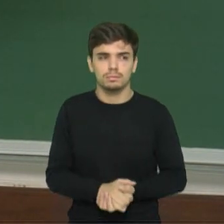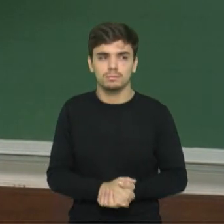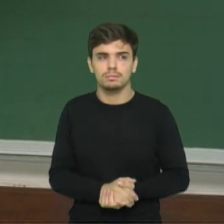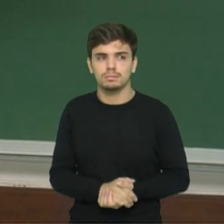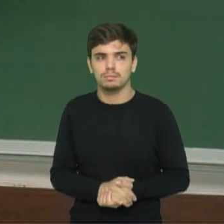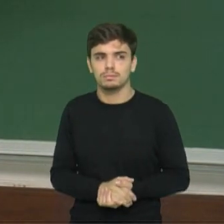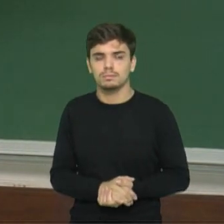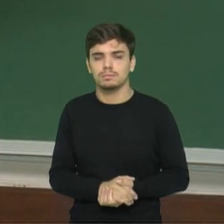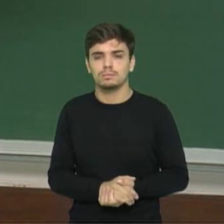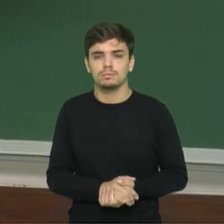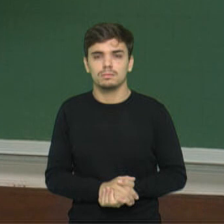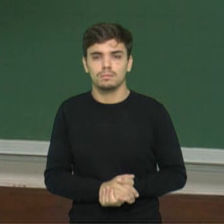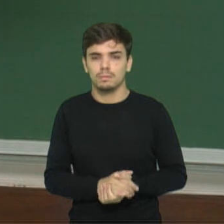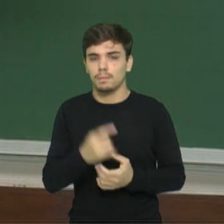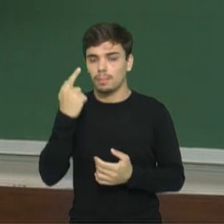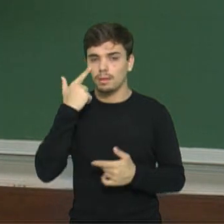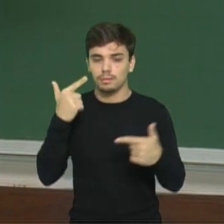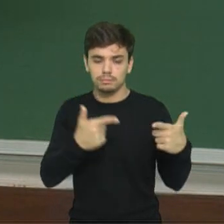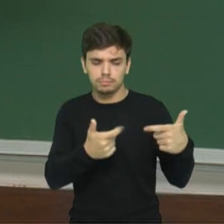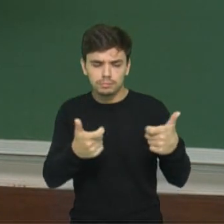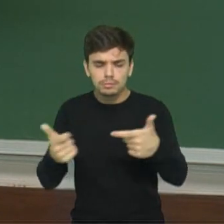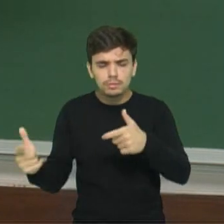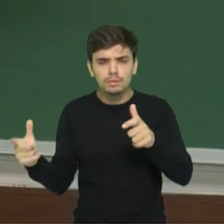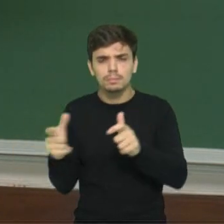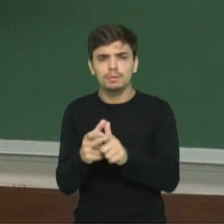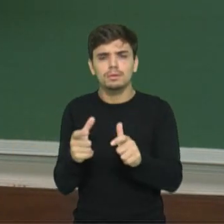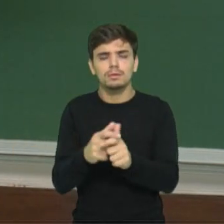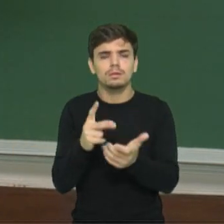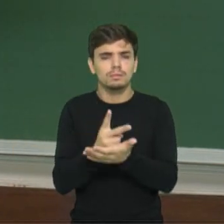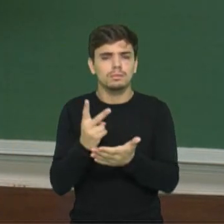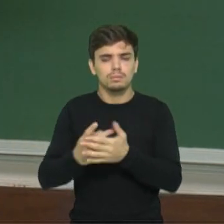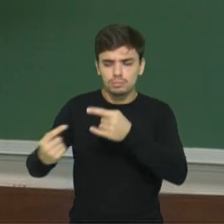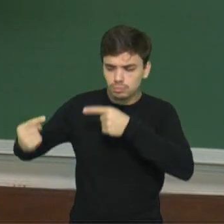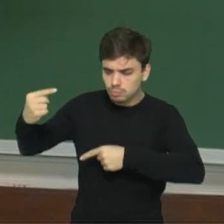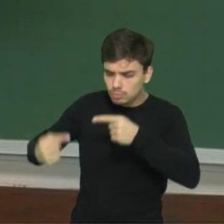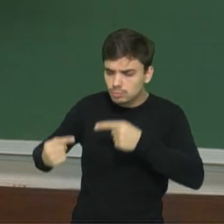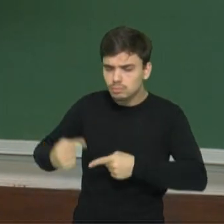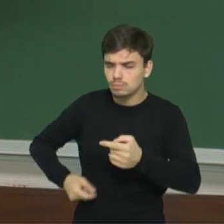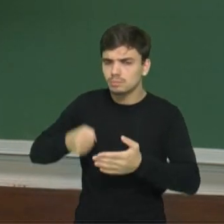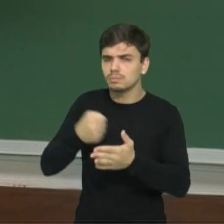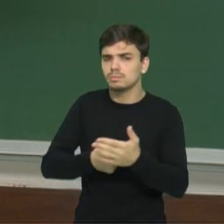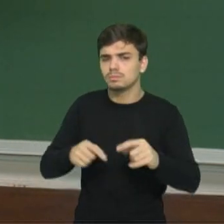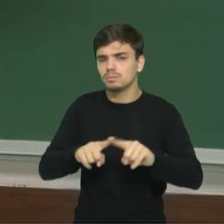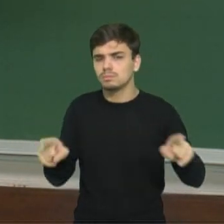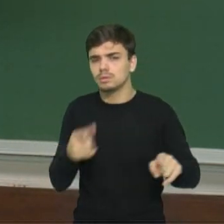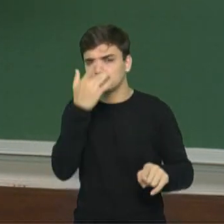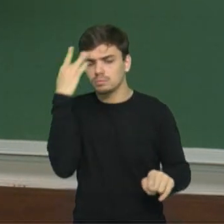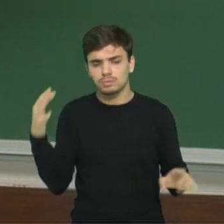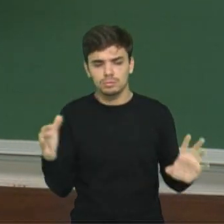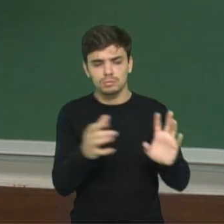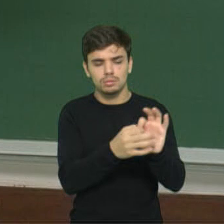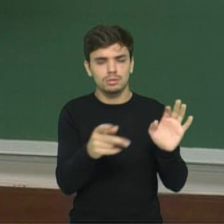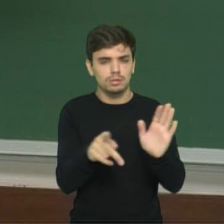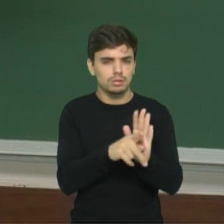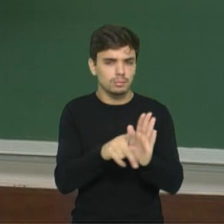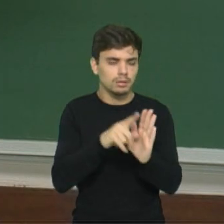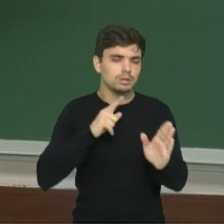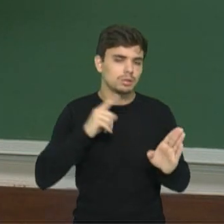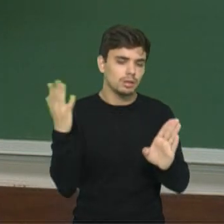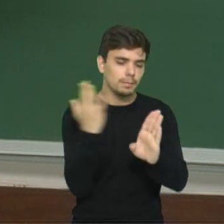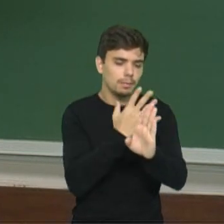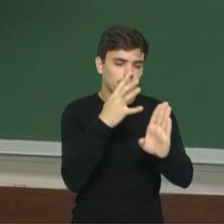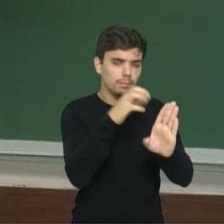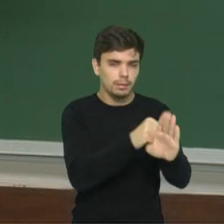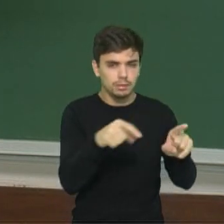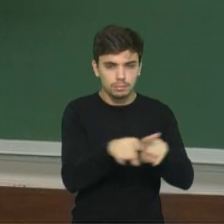né? As guerrilhas elas foram duramente combatidas e as pessoas ligadas à guerrilha elas foram perseguidas e